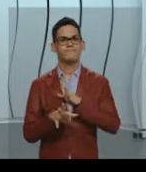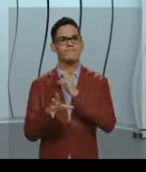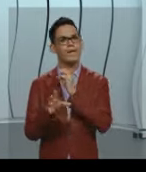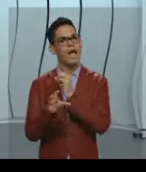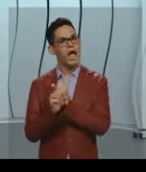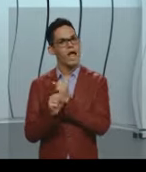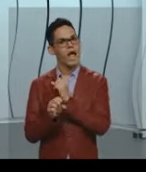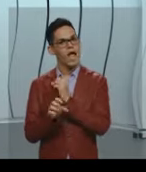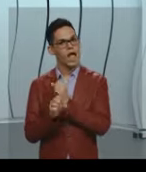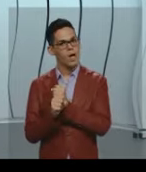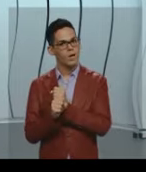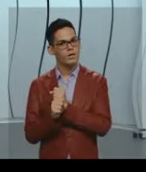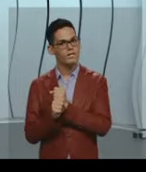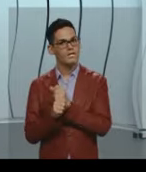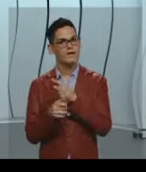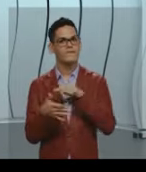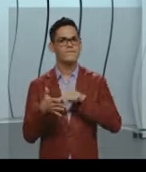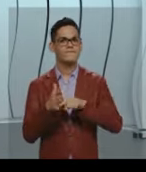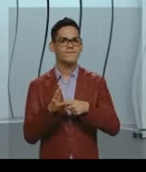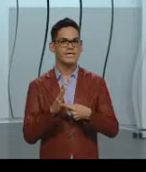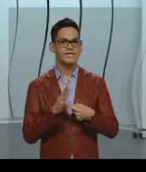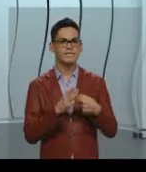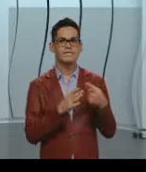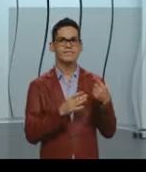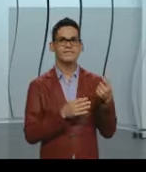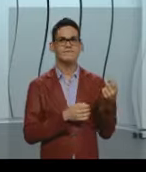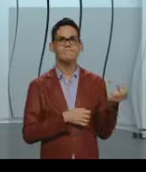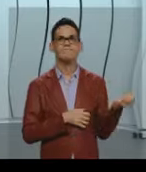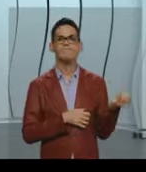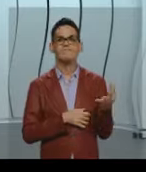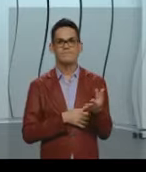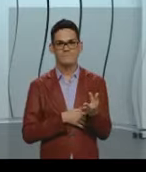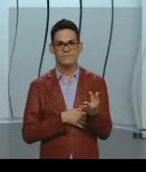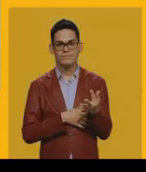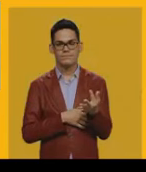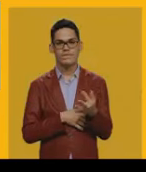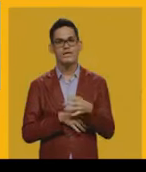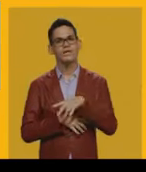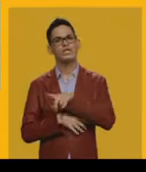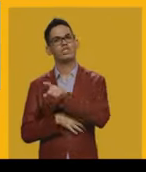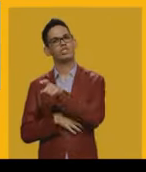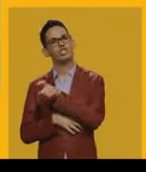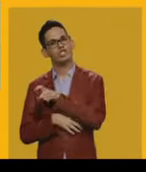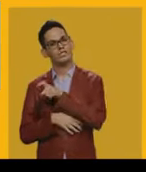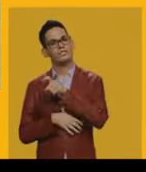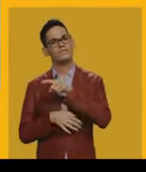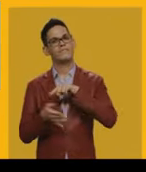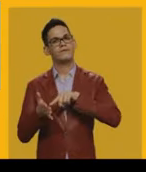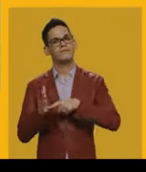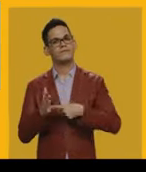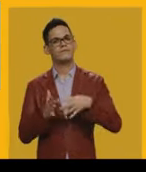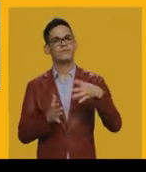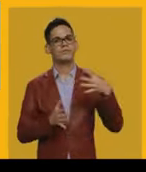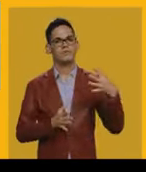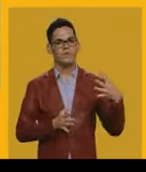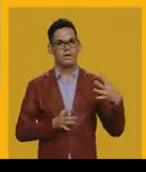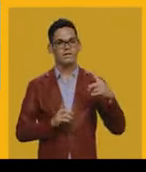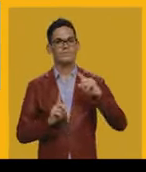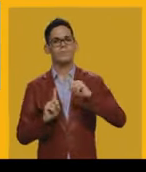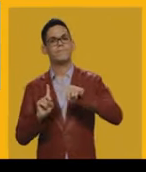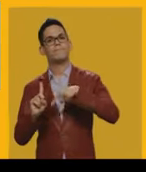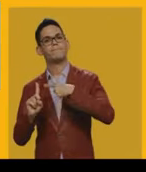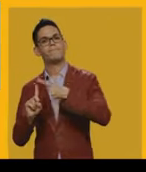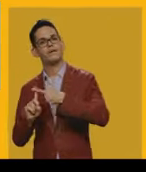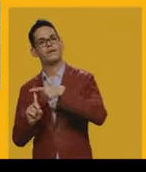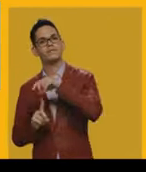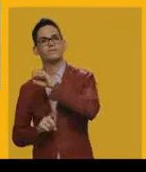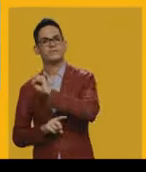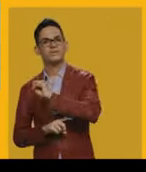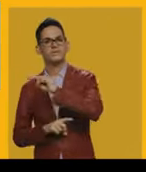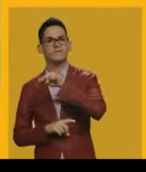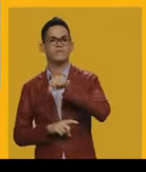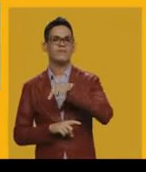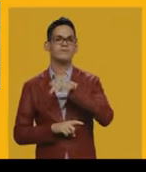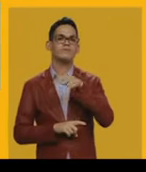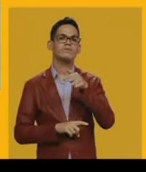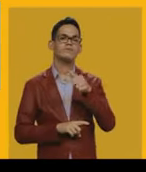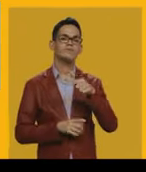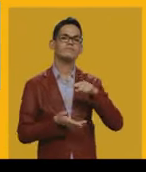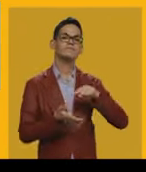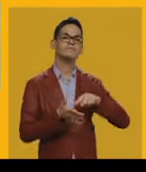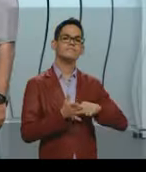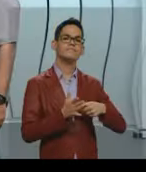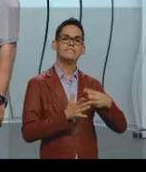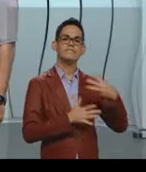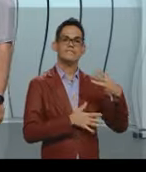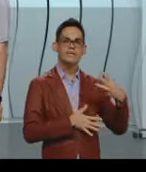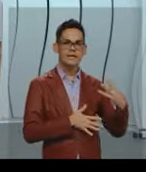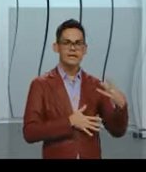vezes o peso. Então, x vezes 4, mais 8,7 vezes 3, mais 9,1 vezes 2.